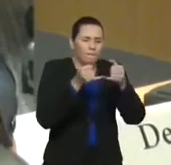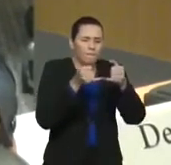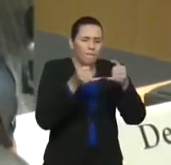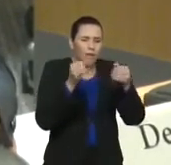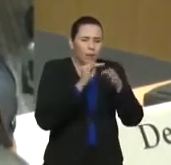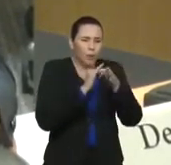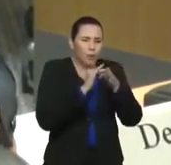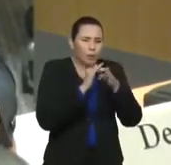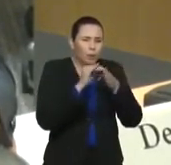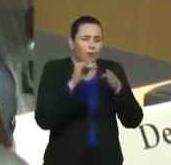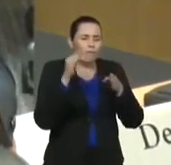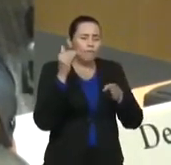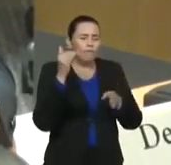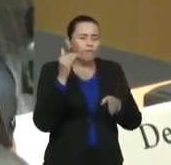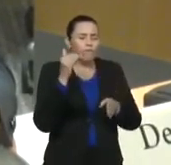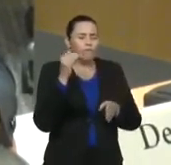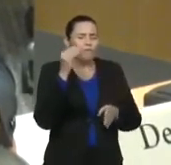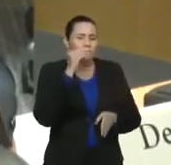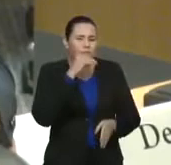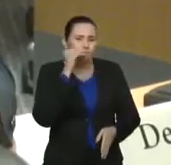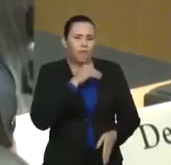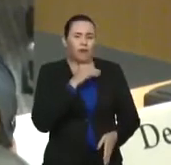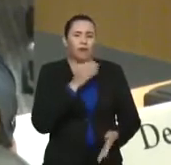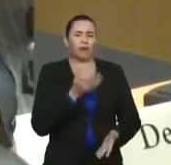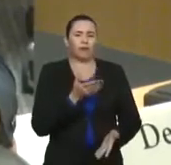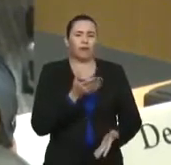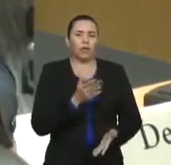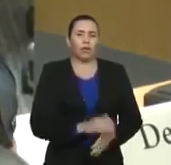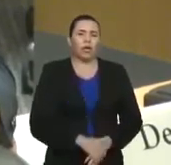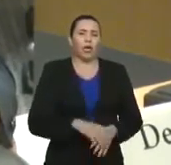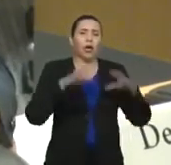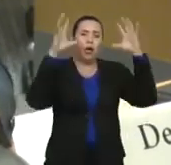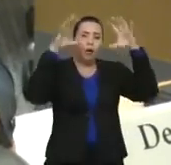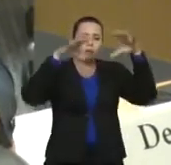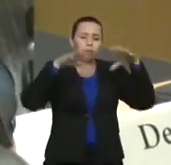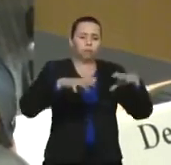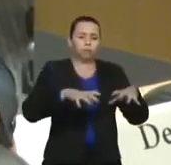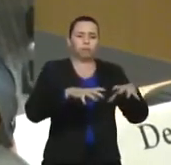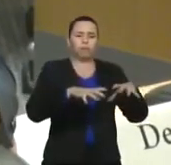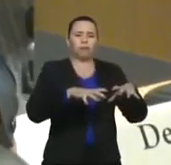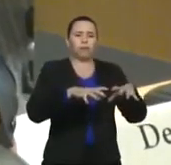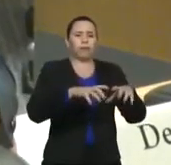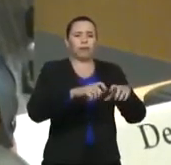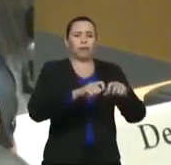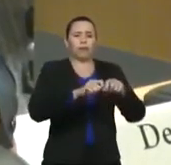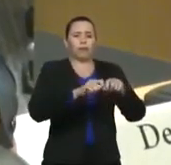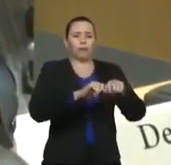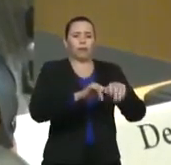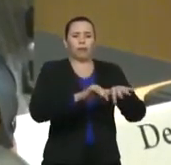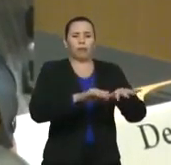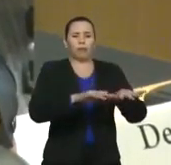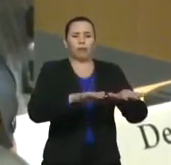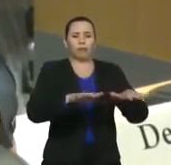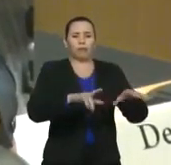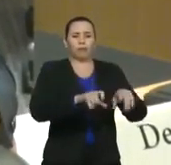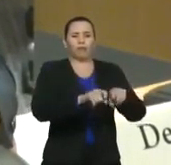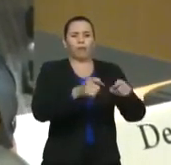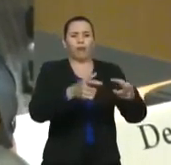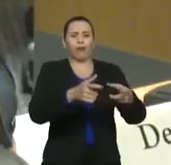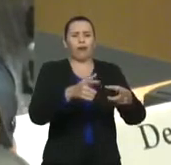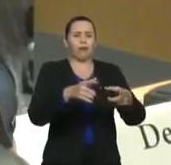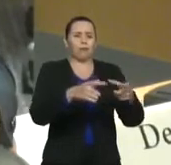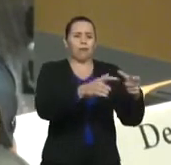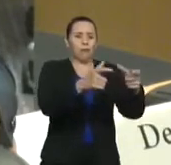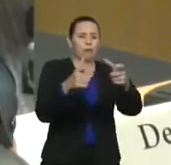o mínimo de critério. Digo isso porque nós aqui, todos os deputados, isso não só nas estaduais, também